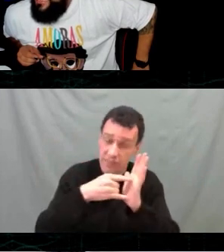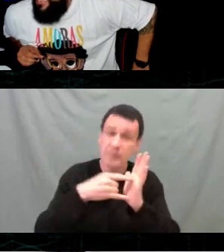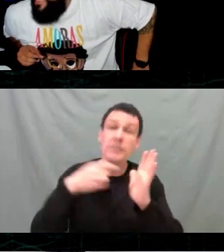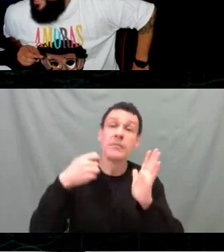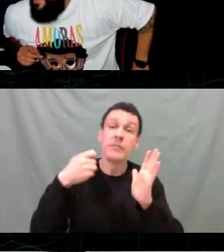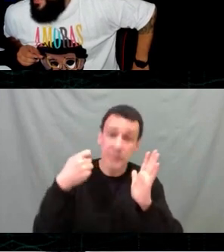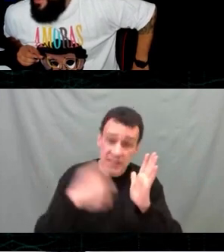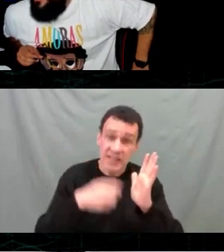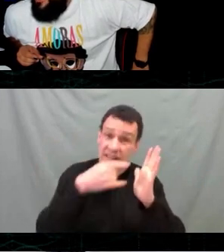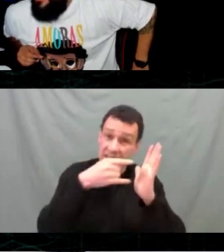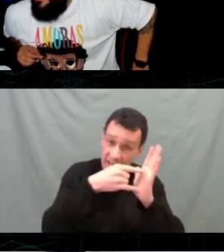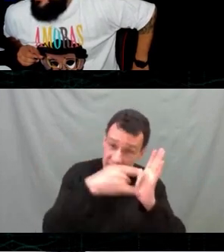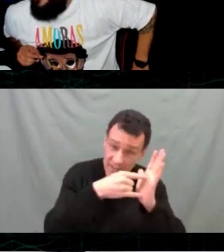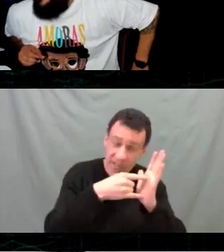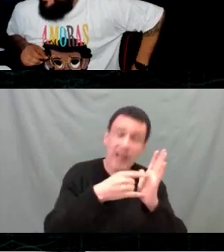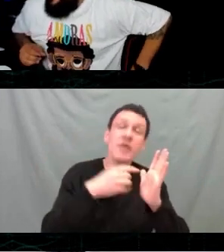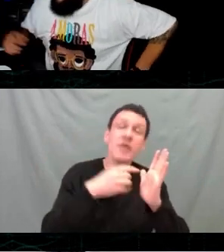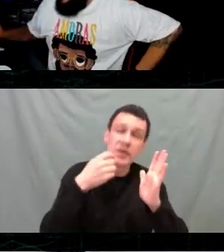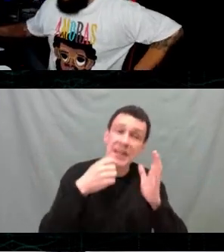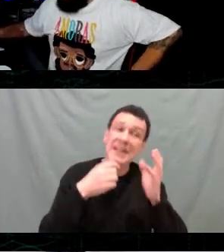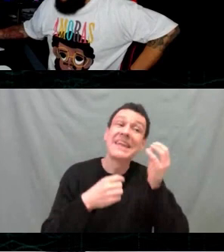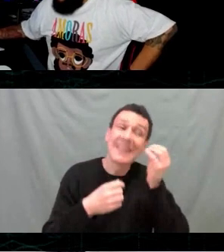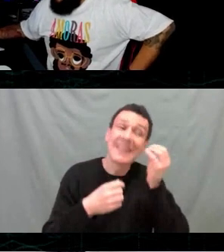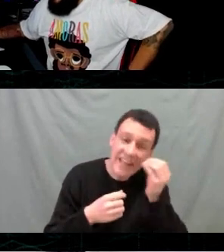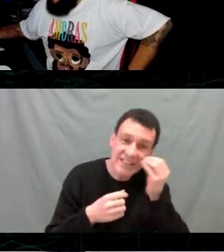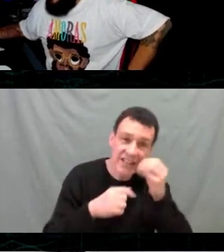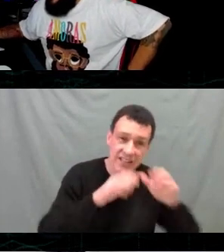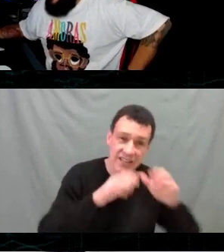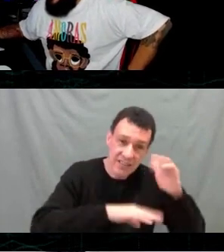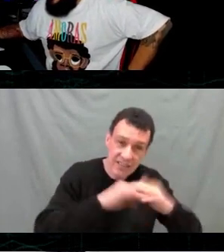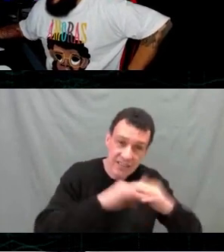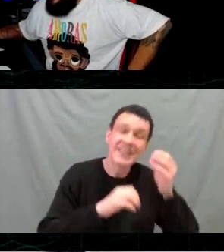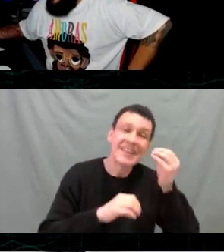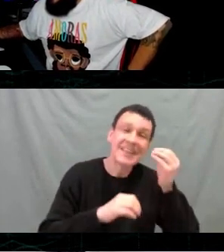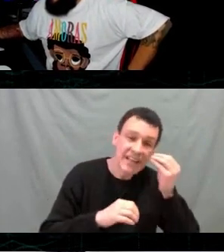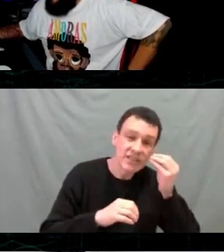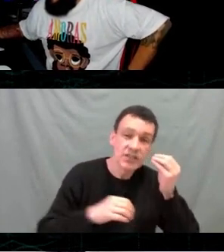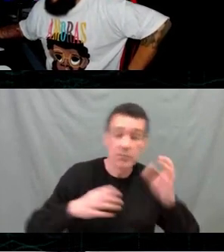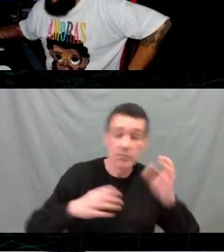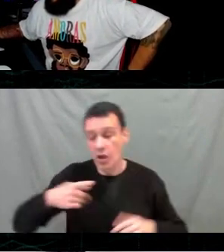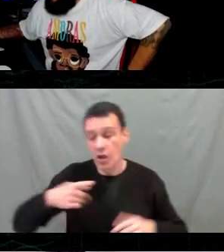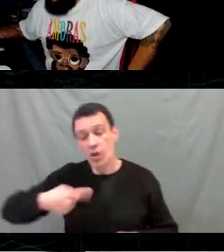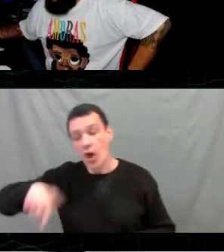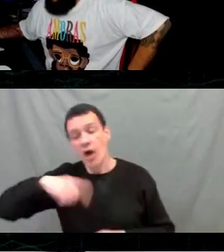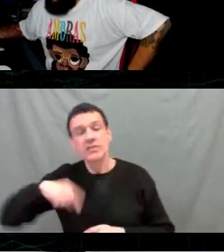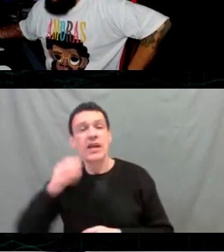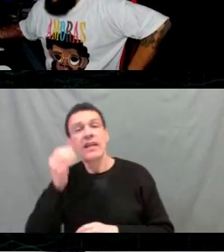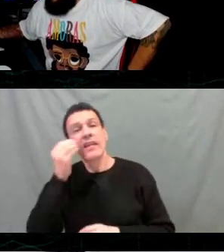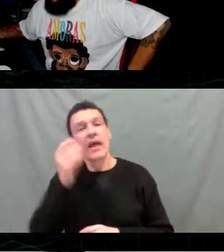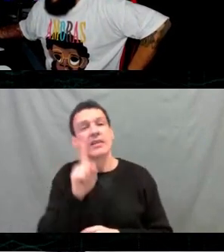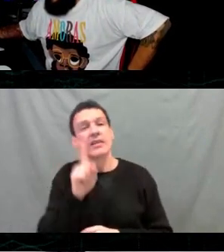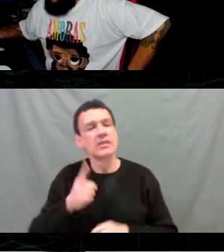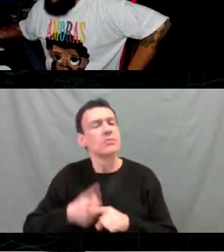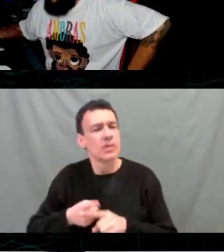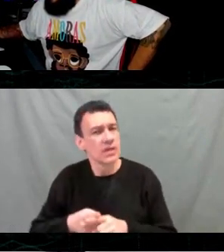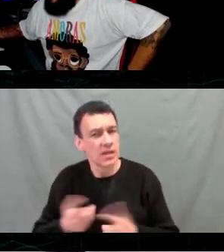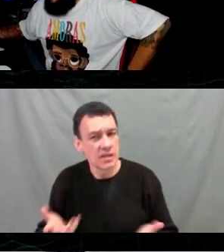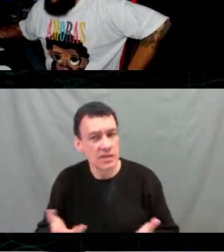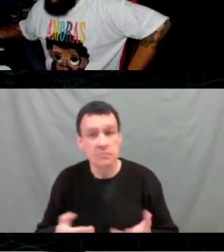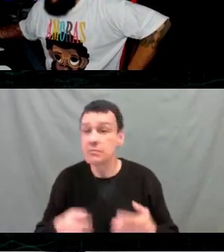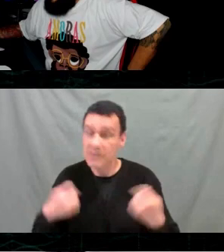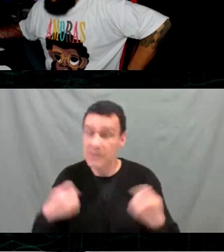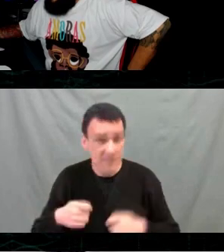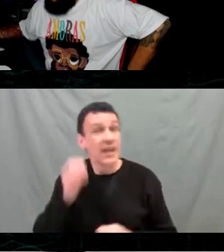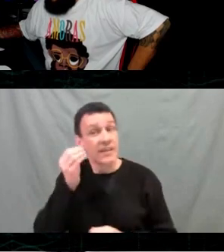que a gente ainda não testa cara é cara é a pergunta é essa né você até deve ter essa porque a gente não presta né a gente tem que ter só um açaí festa em garantir que tudo funcione